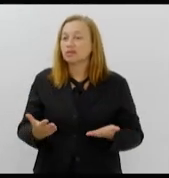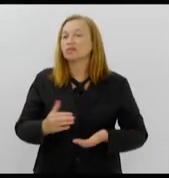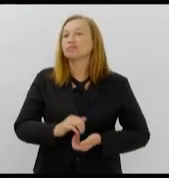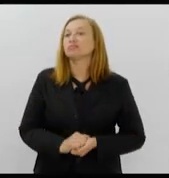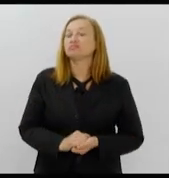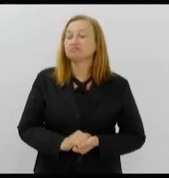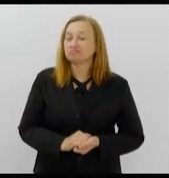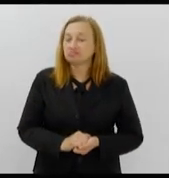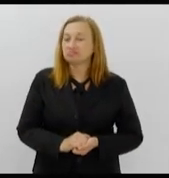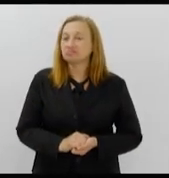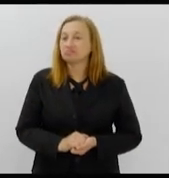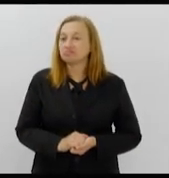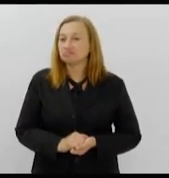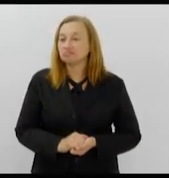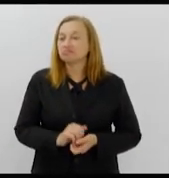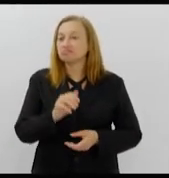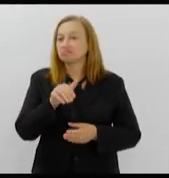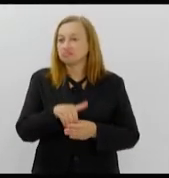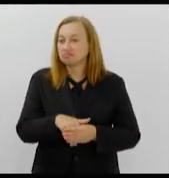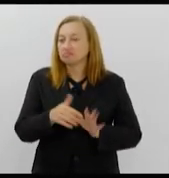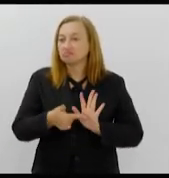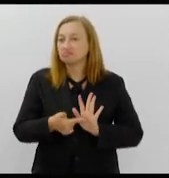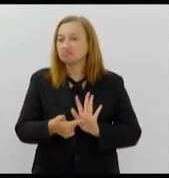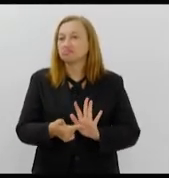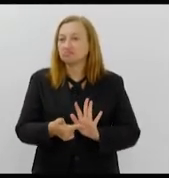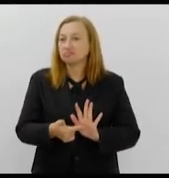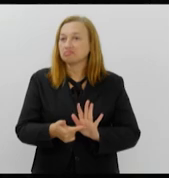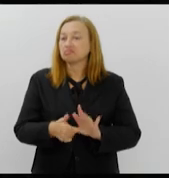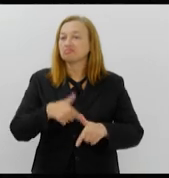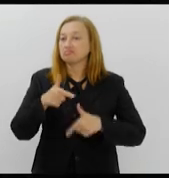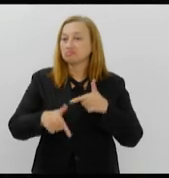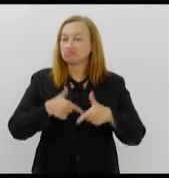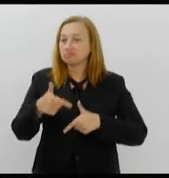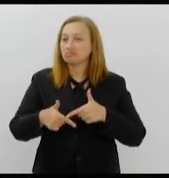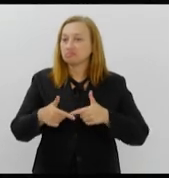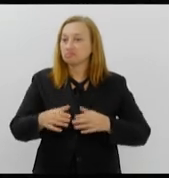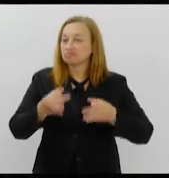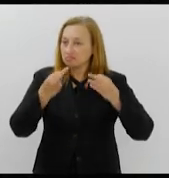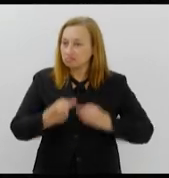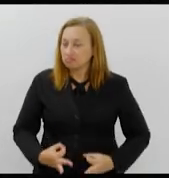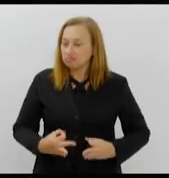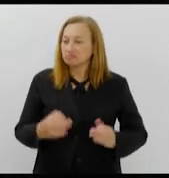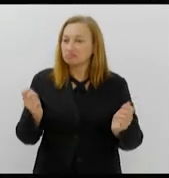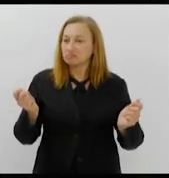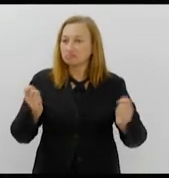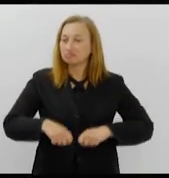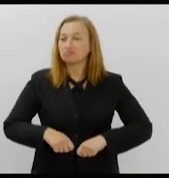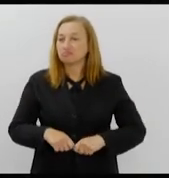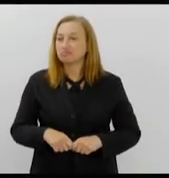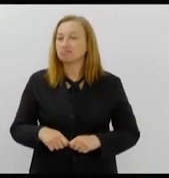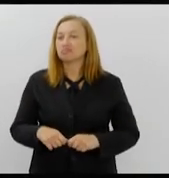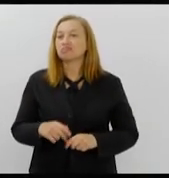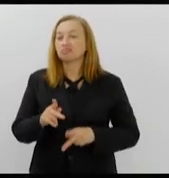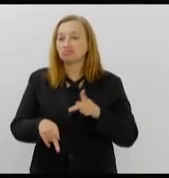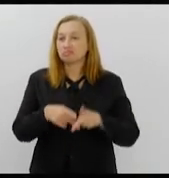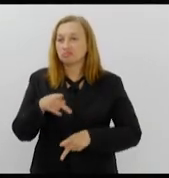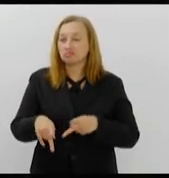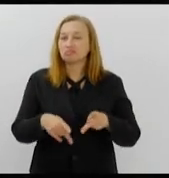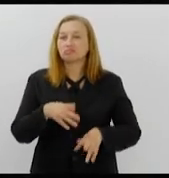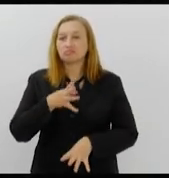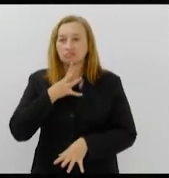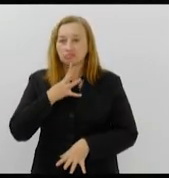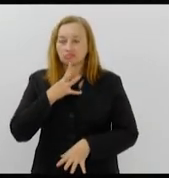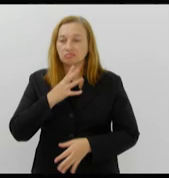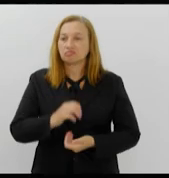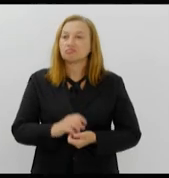uma eleição onde mostrou que, trabalhando com honestidade e competência, o povo reconhece.